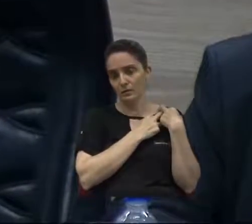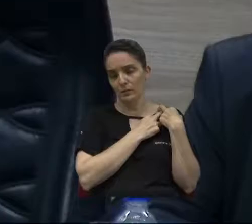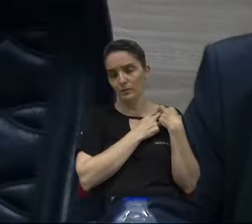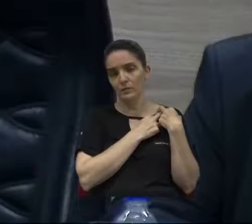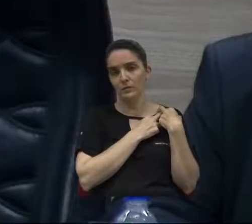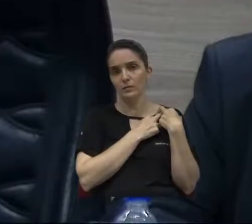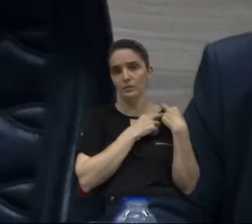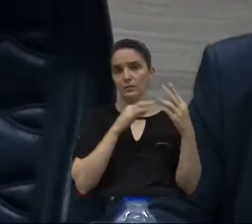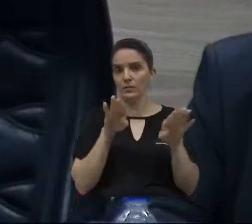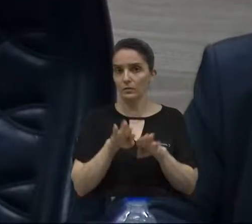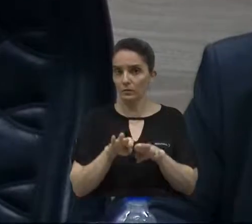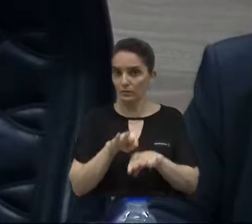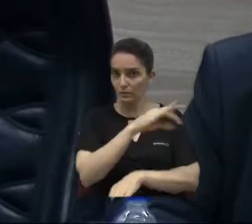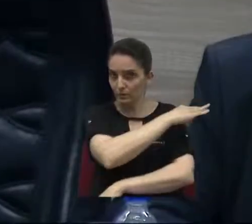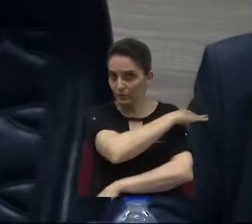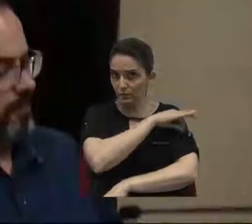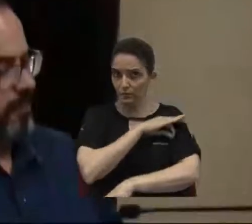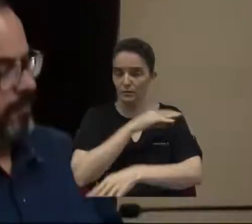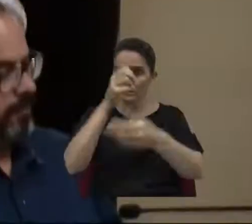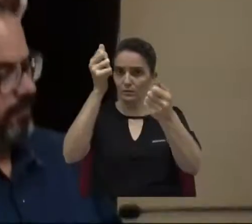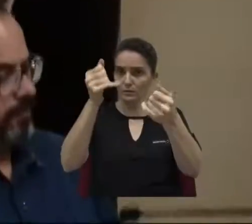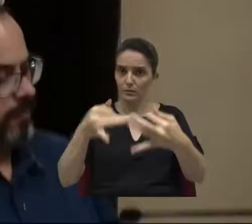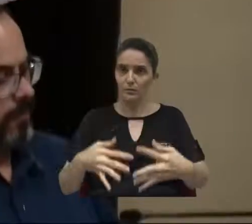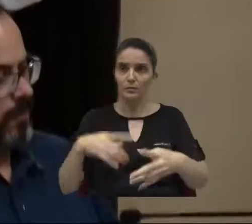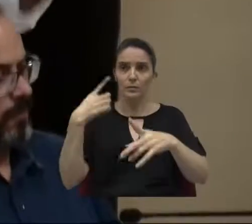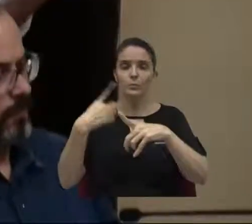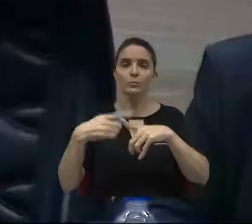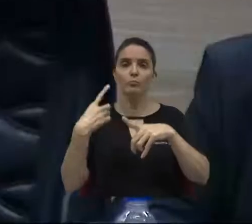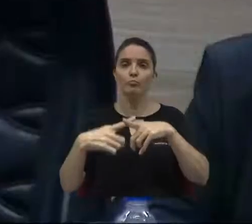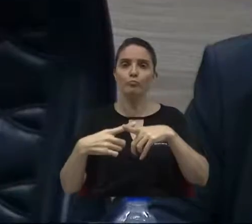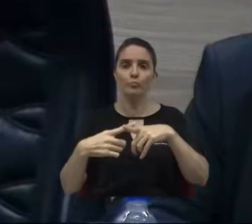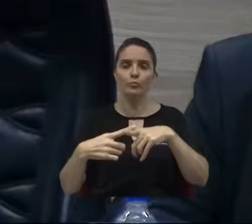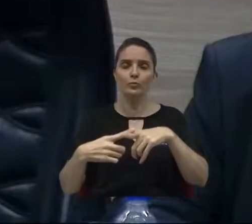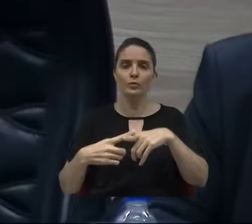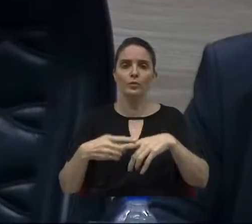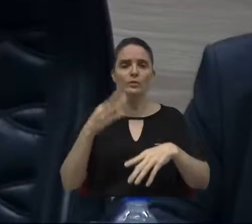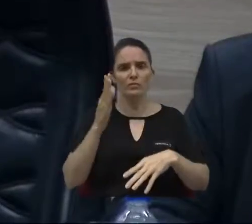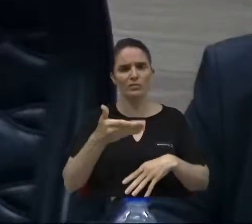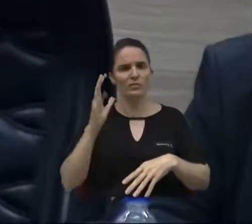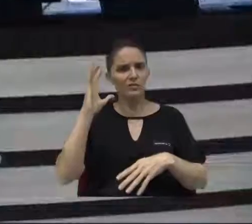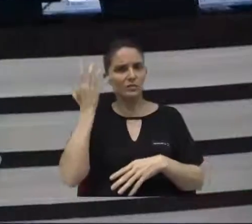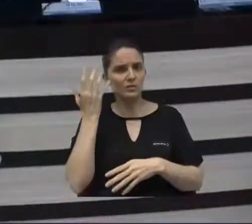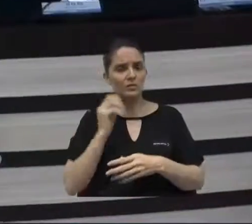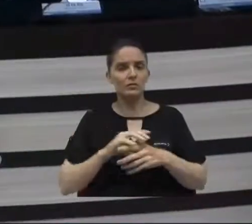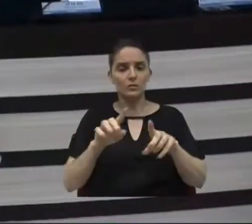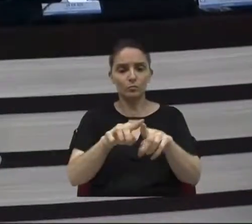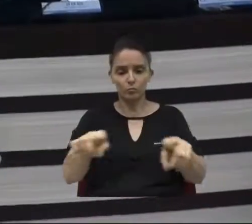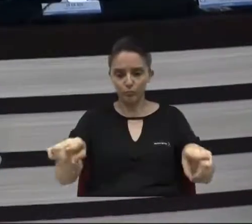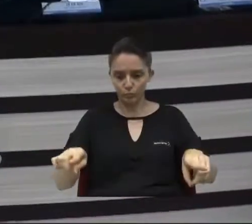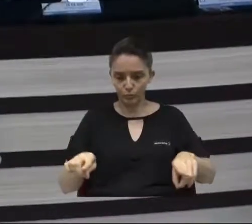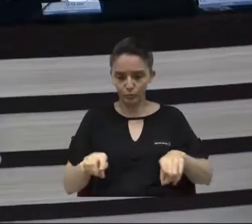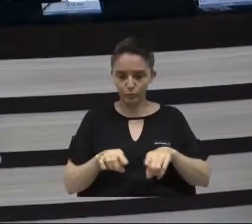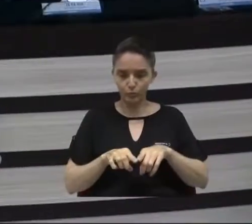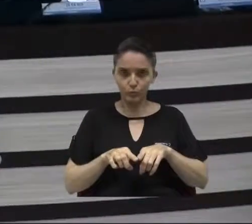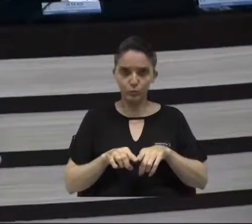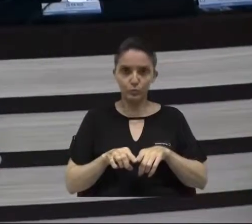o prefeito, para explicar, porque no zoneamento nós já passamos por isso. No zoneamento, quando foi